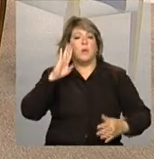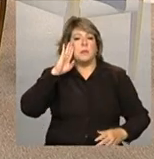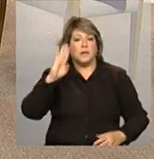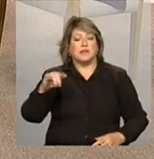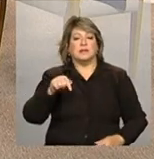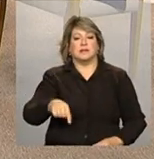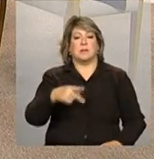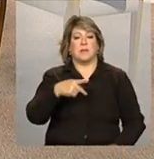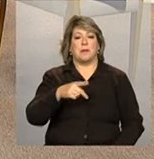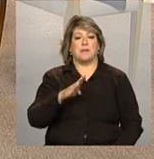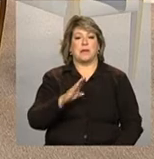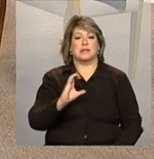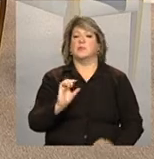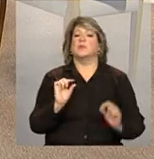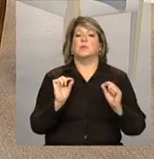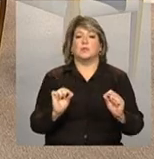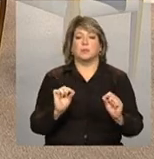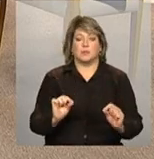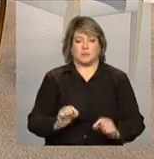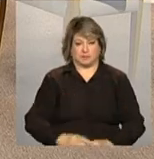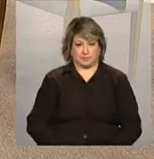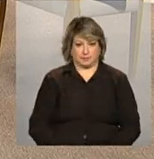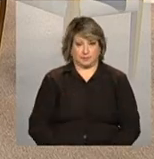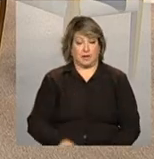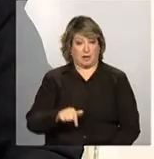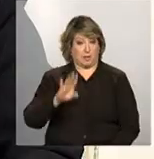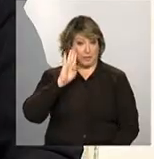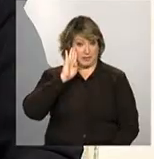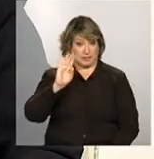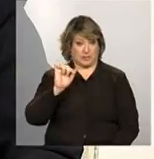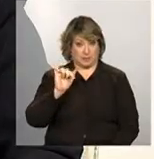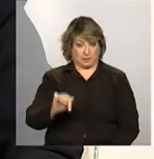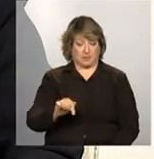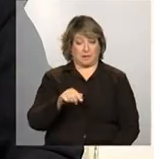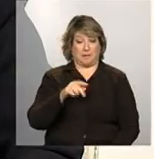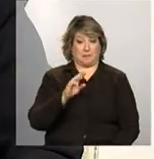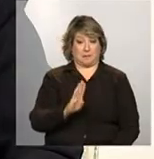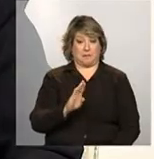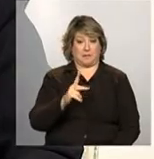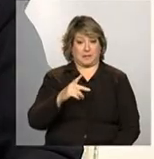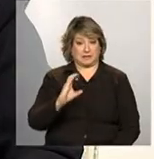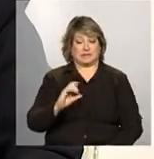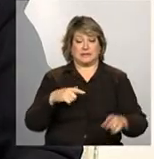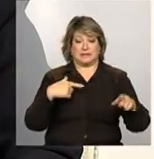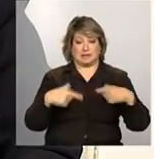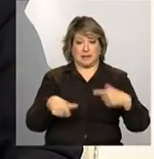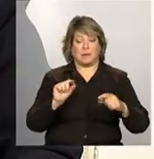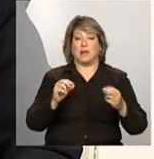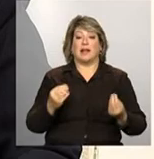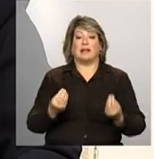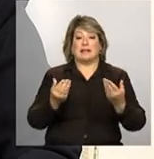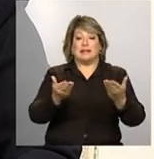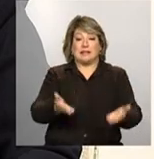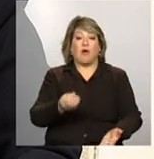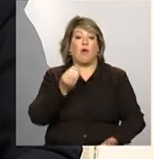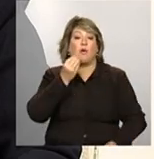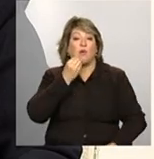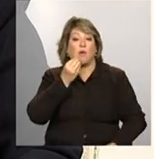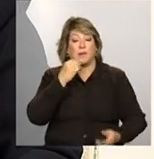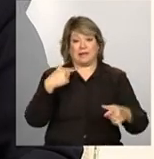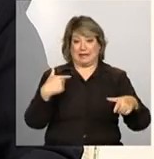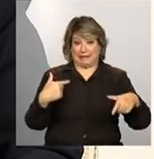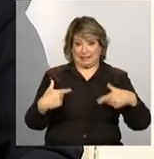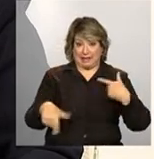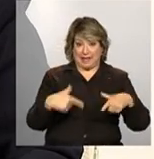BPC? O principal objetivo do programa BPC Trabalho é oferecer a oportunidade de trabalho e